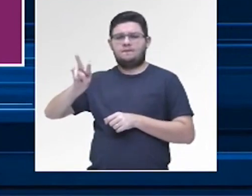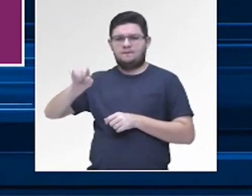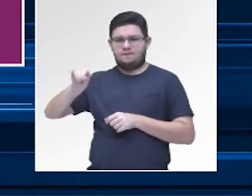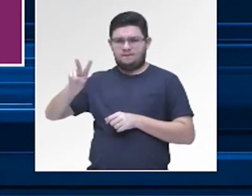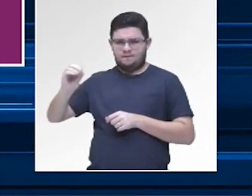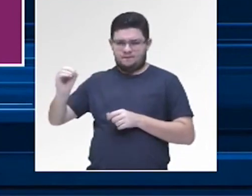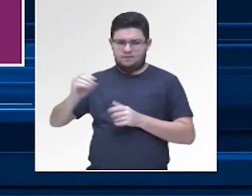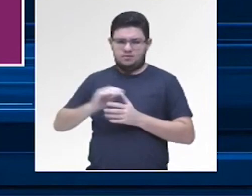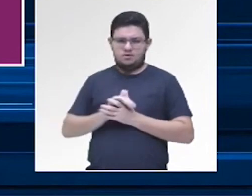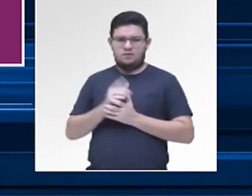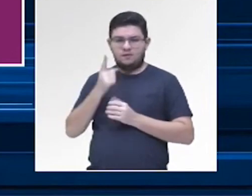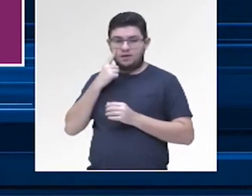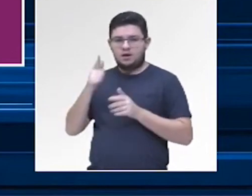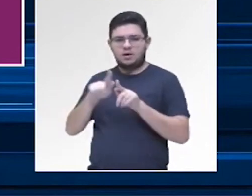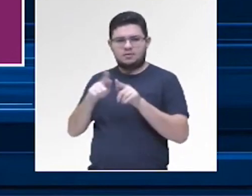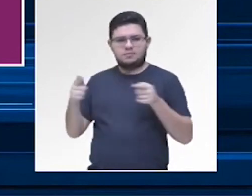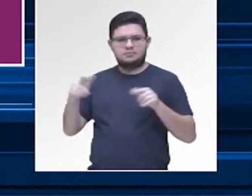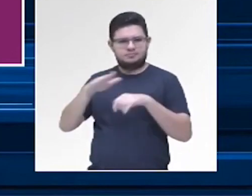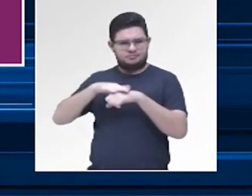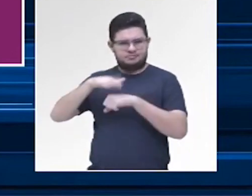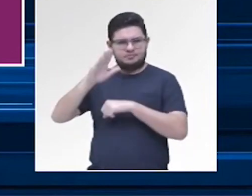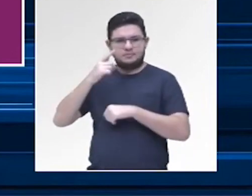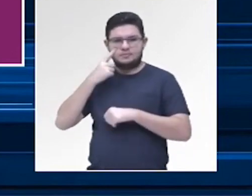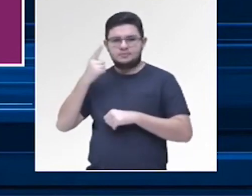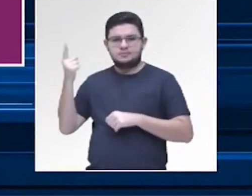sobre a gramática aí de hoje.